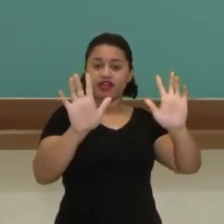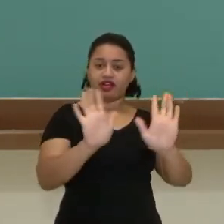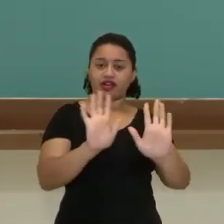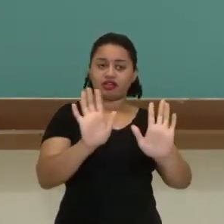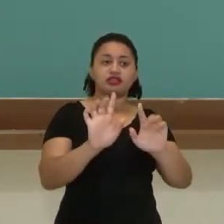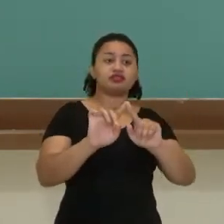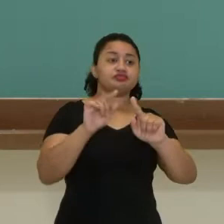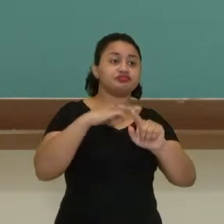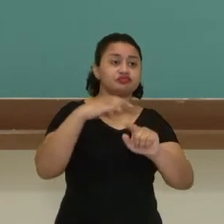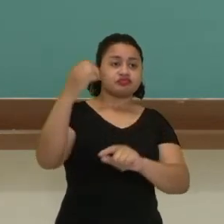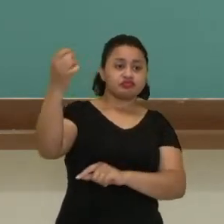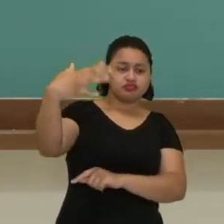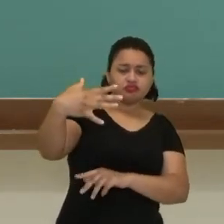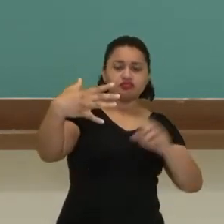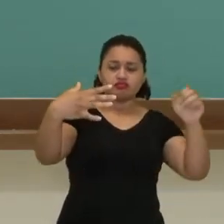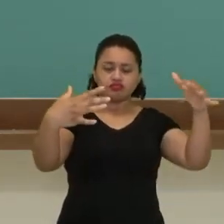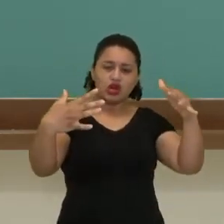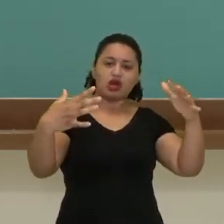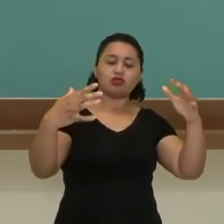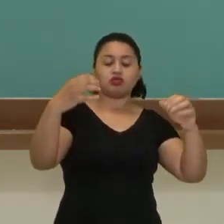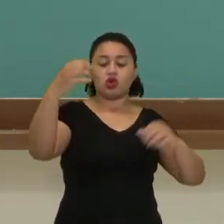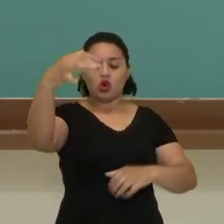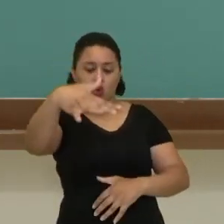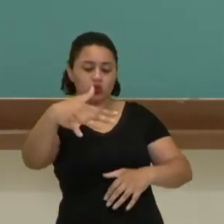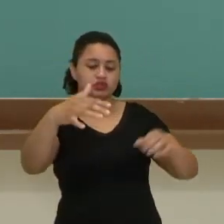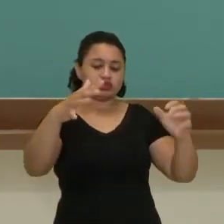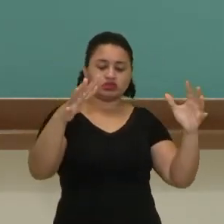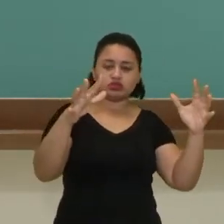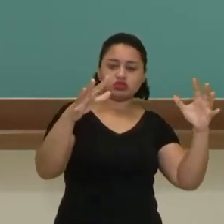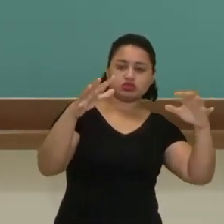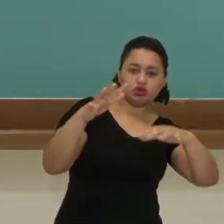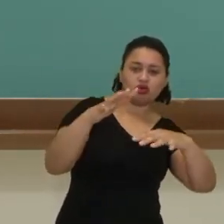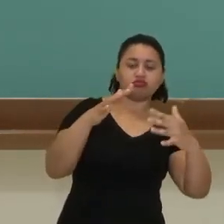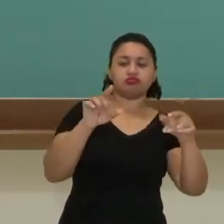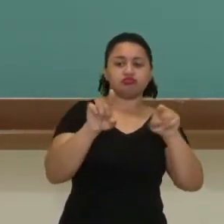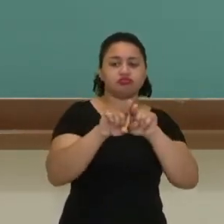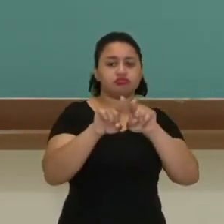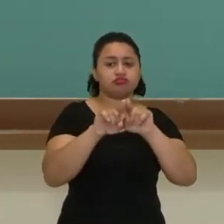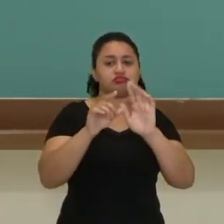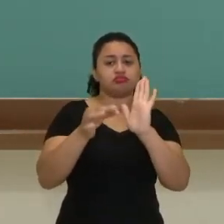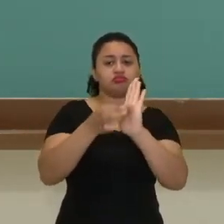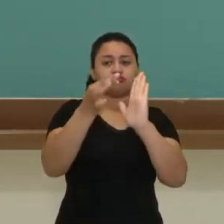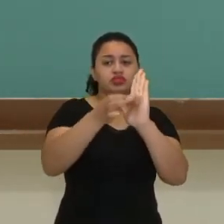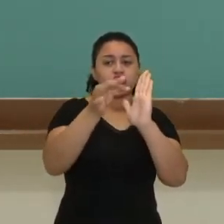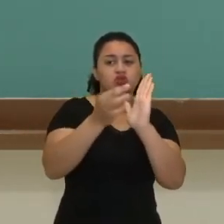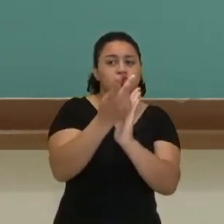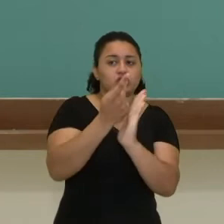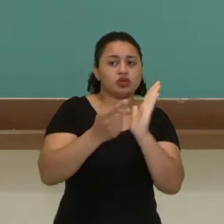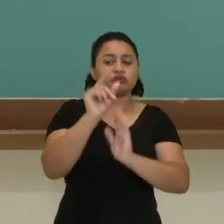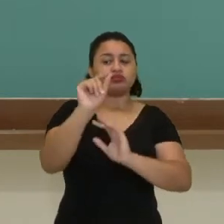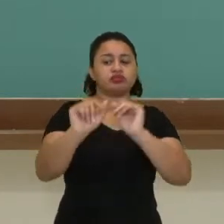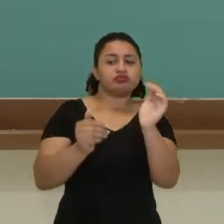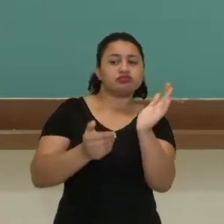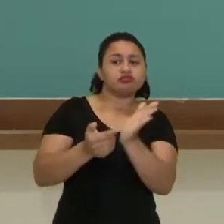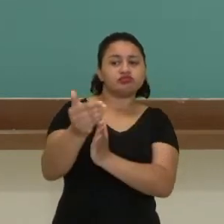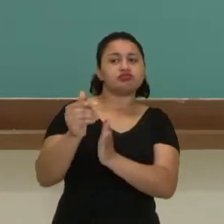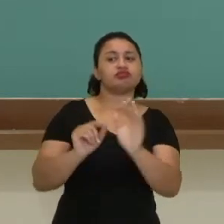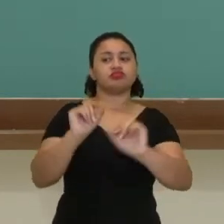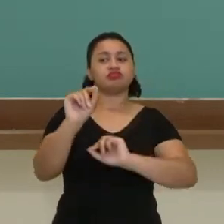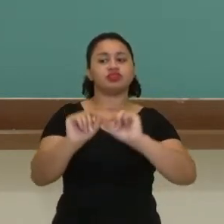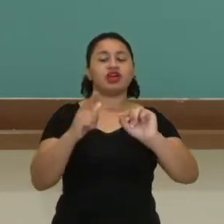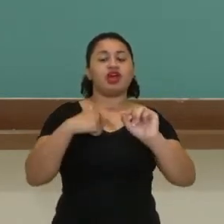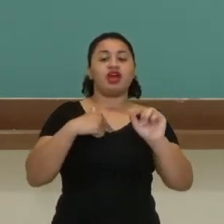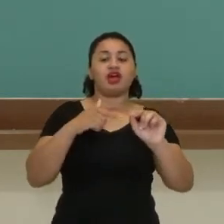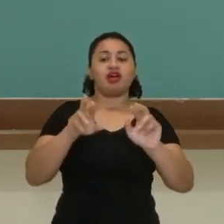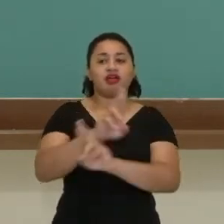Sombras luminosas e coloridas. Quando a gente vai fazer uma pintura ou um desenho, quem está começando geralmente associa a